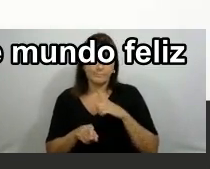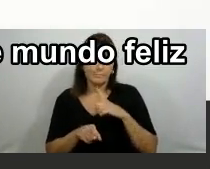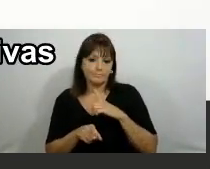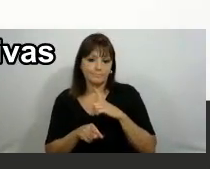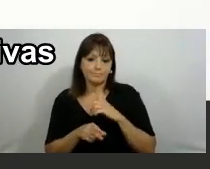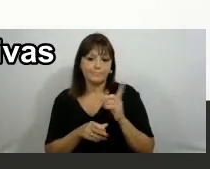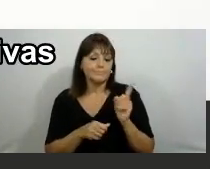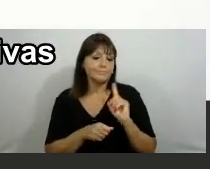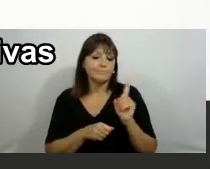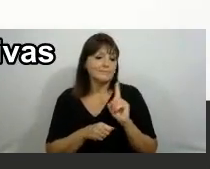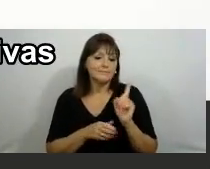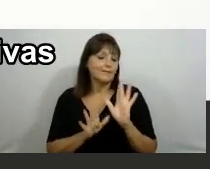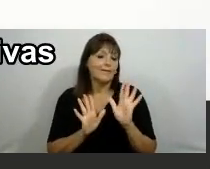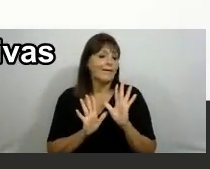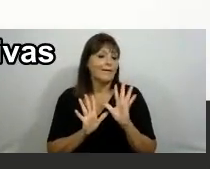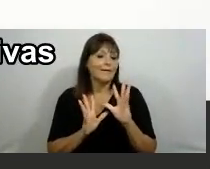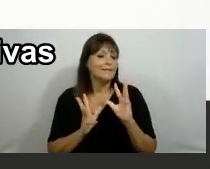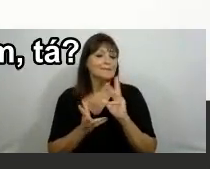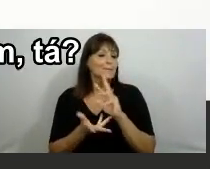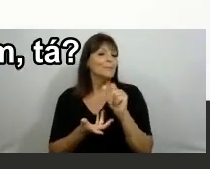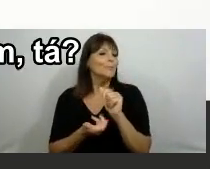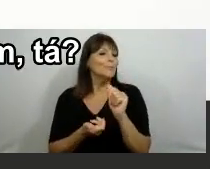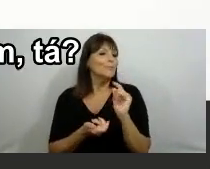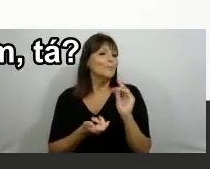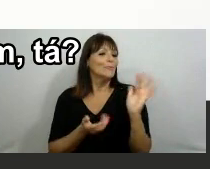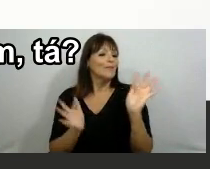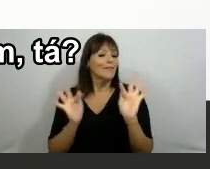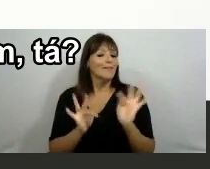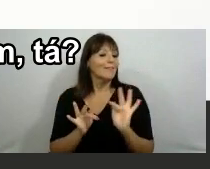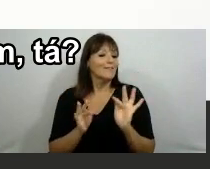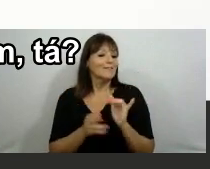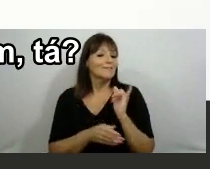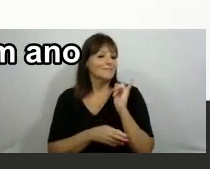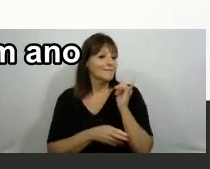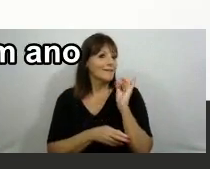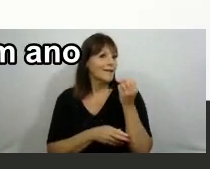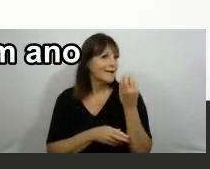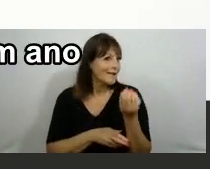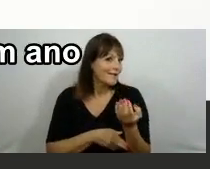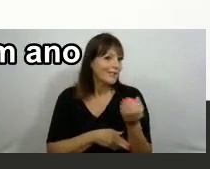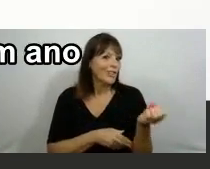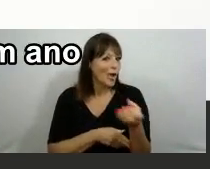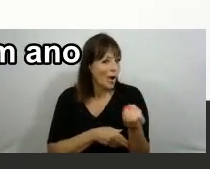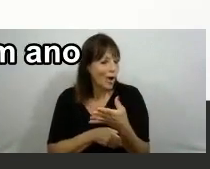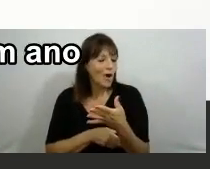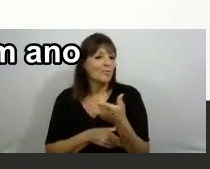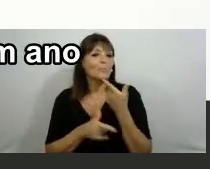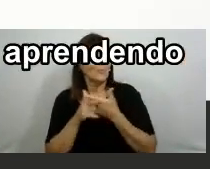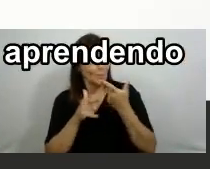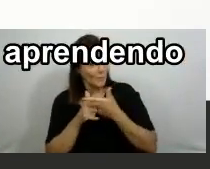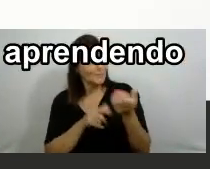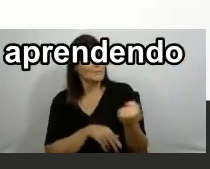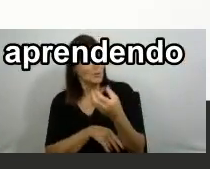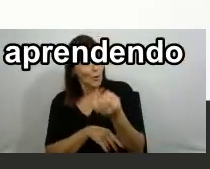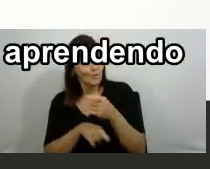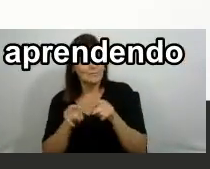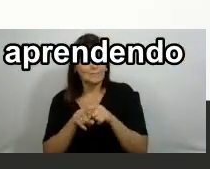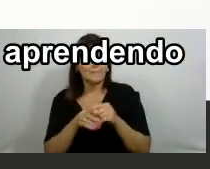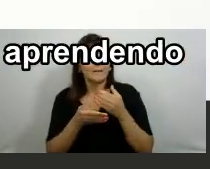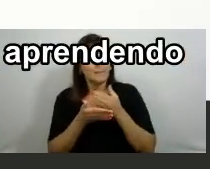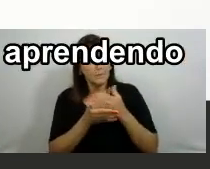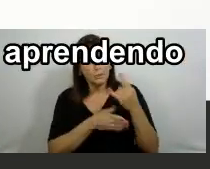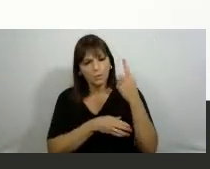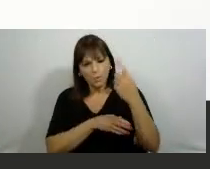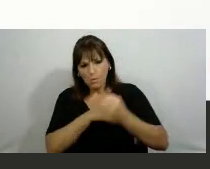não é esse mundo feliz não, tá, gente? Novas narrativas, mas novos problemas também, tá? Então, assim, a partir desse 1 ano, a gente se pergunta,